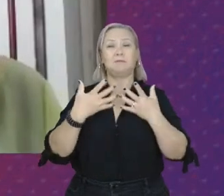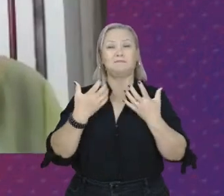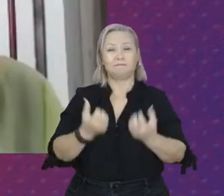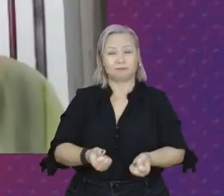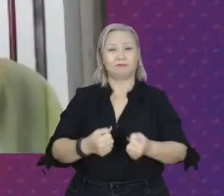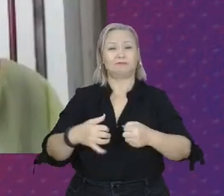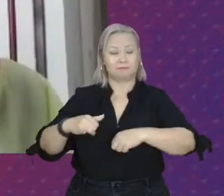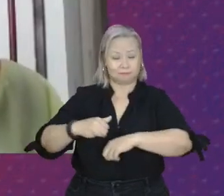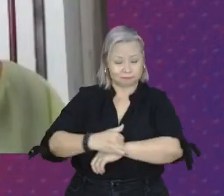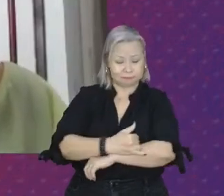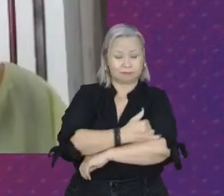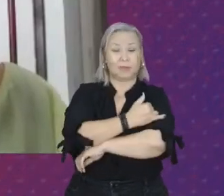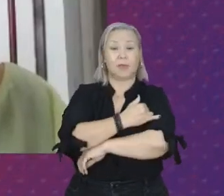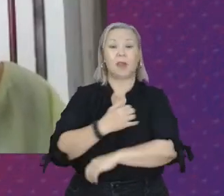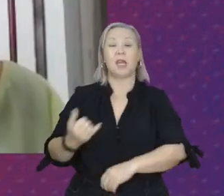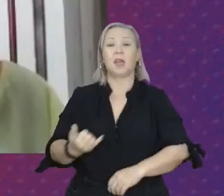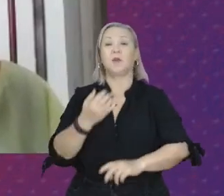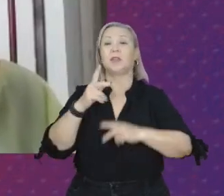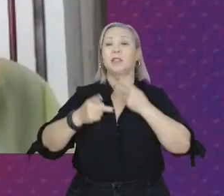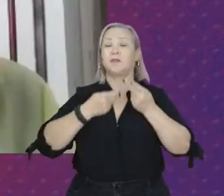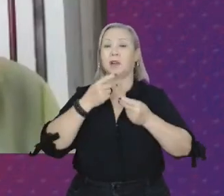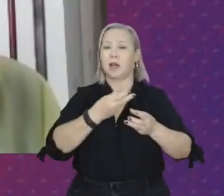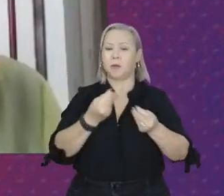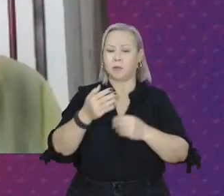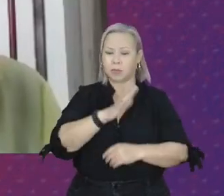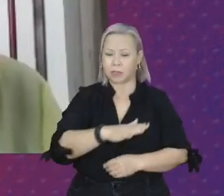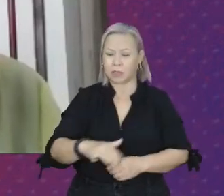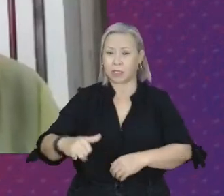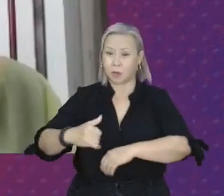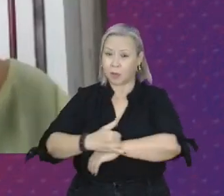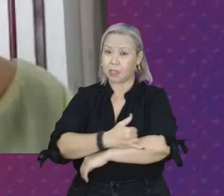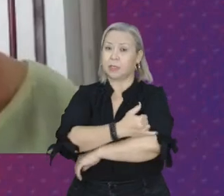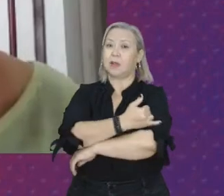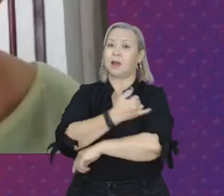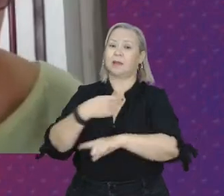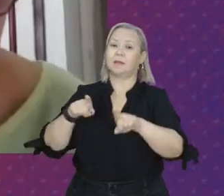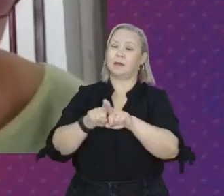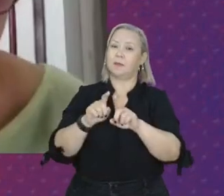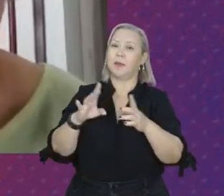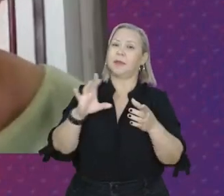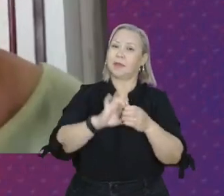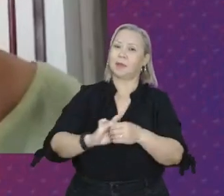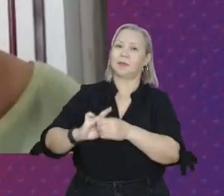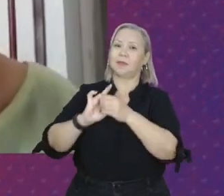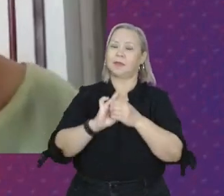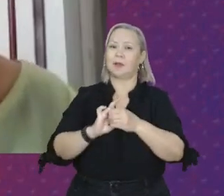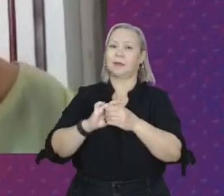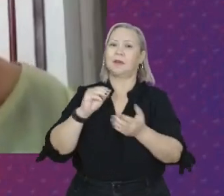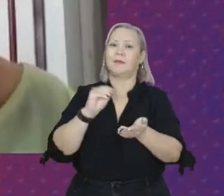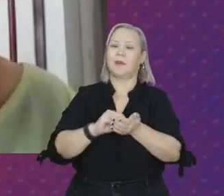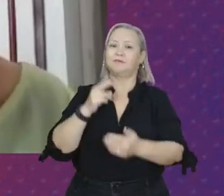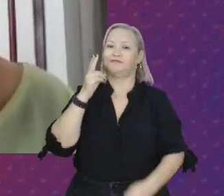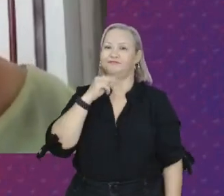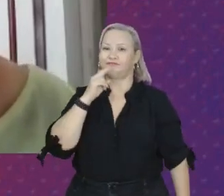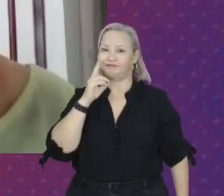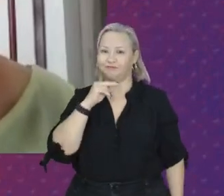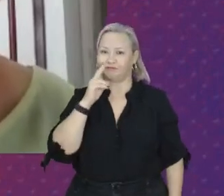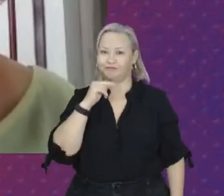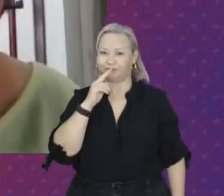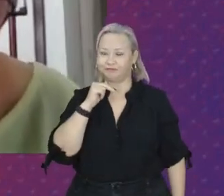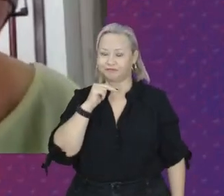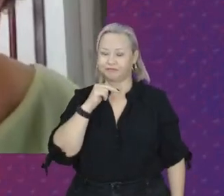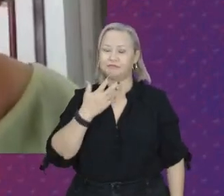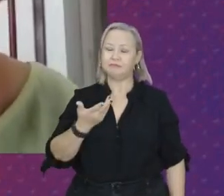E é importante dizer que, muitas vezes, a obesidade está também associada à desnutrição. E a variação